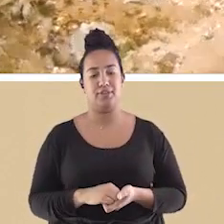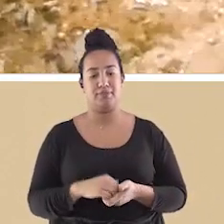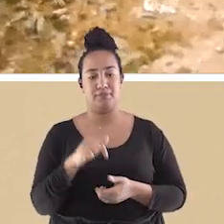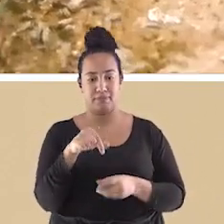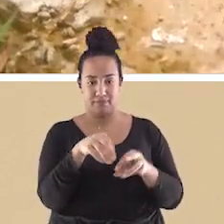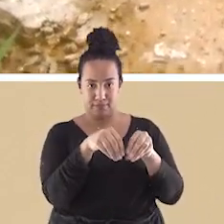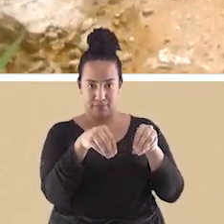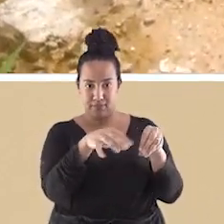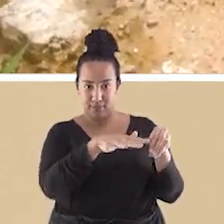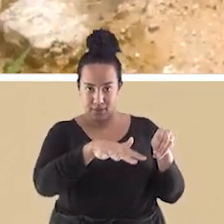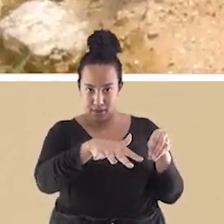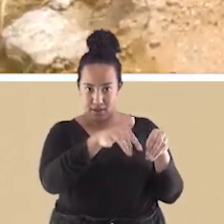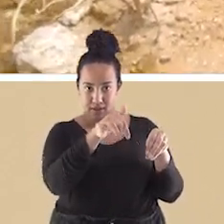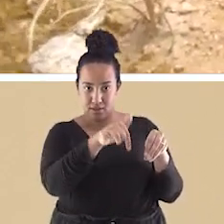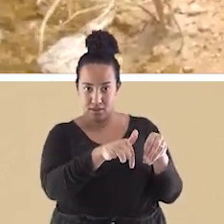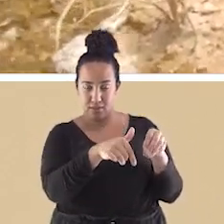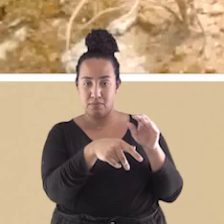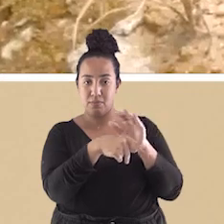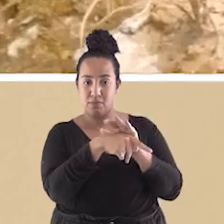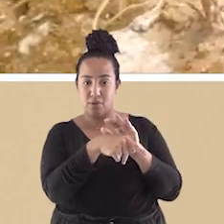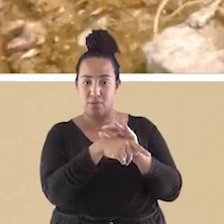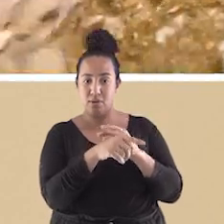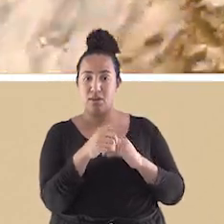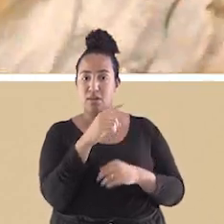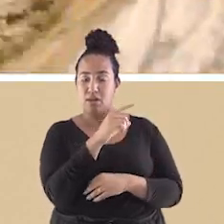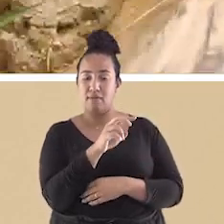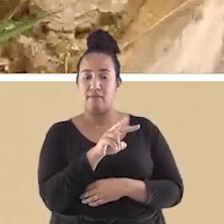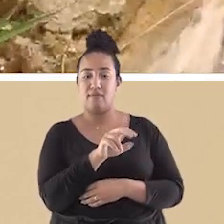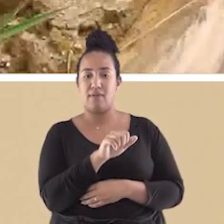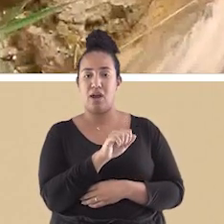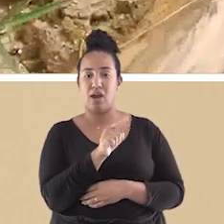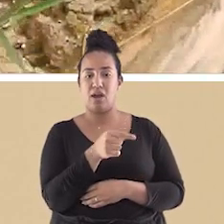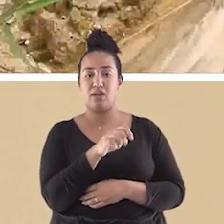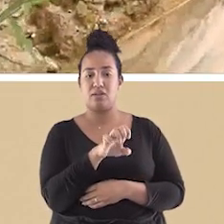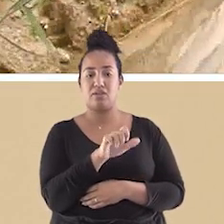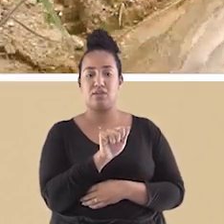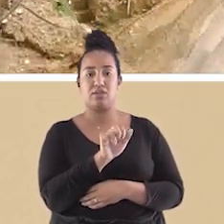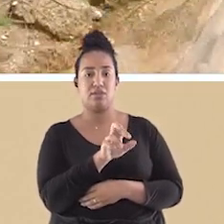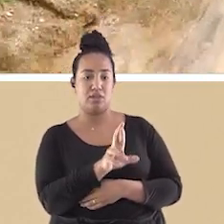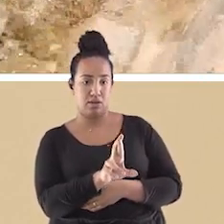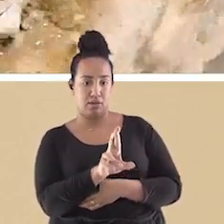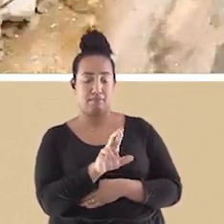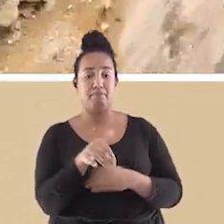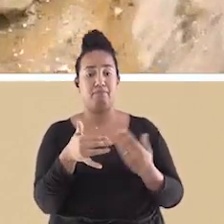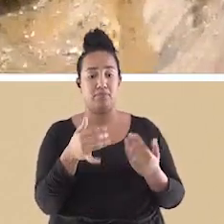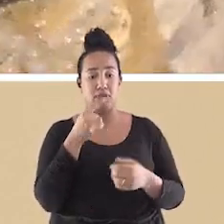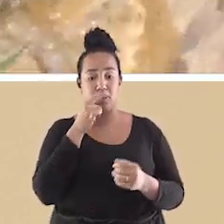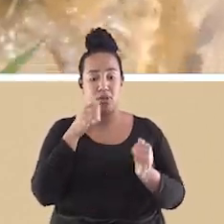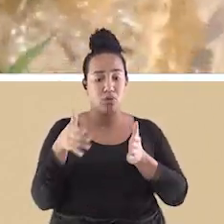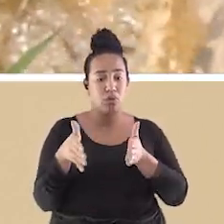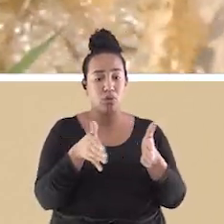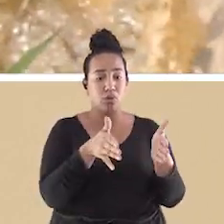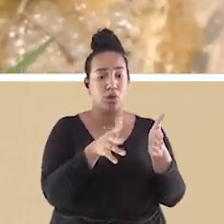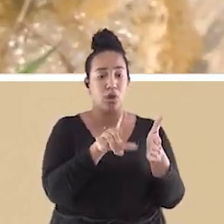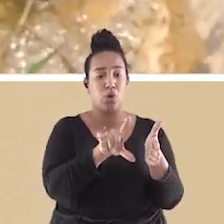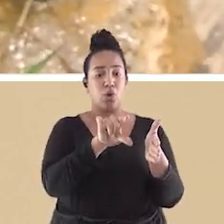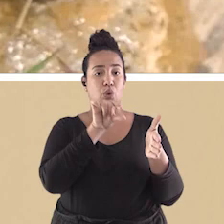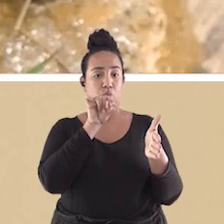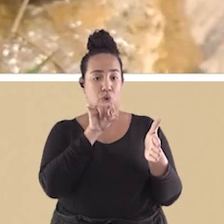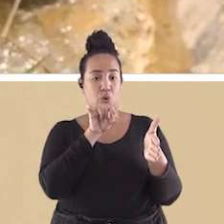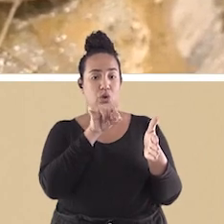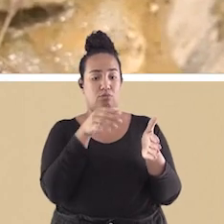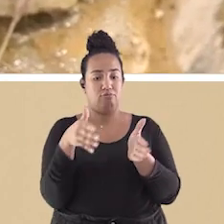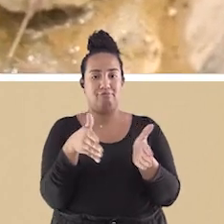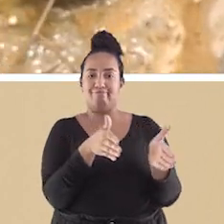Esses terraços aqui são os terraços lá da várzea. E aí o ribeirão acha um caminho preferencial,